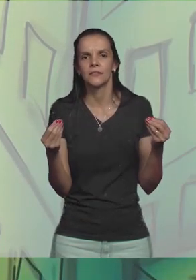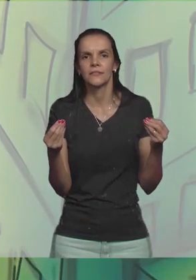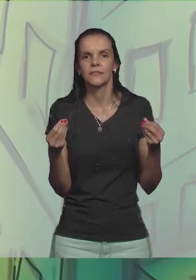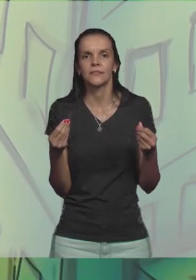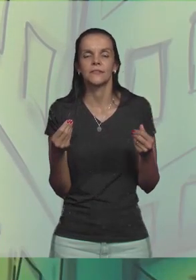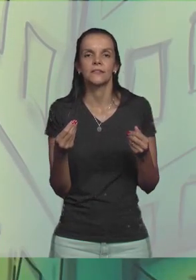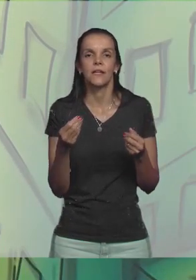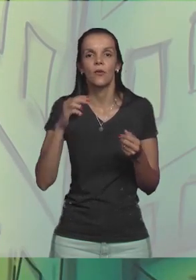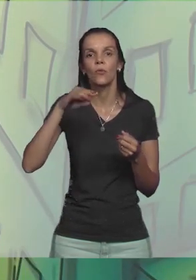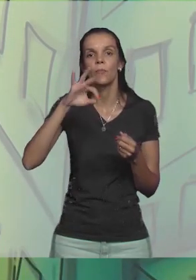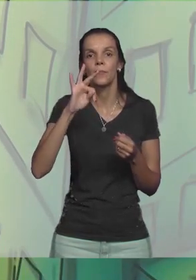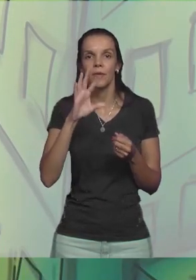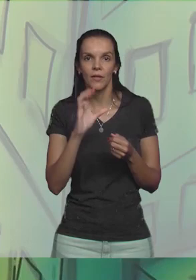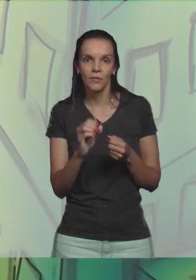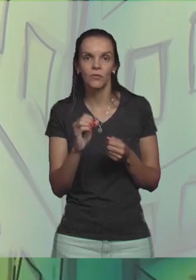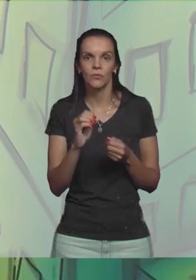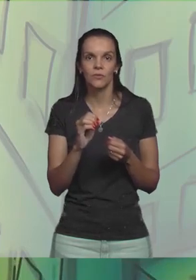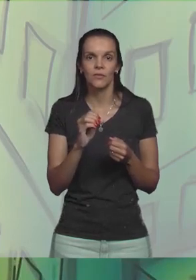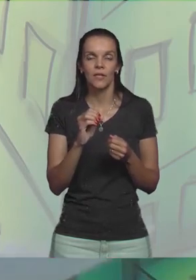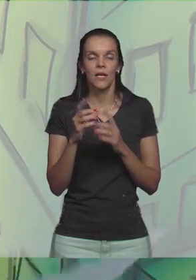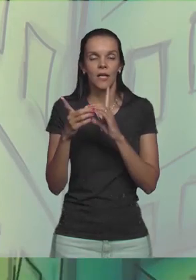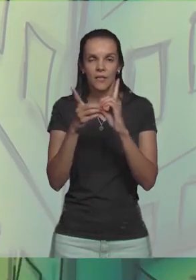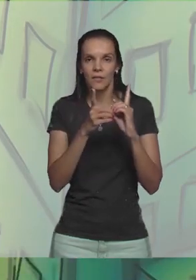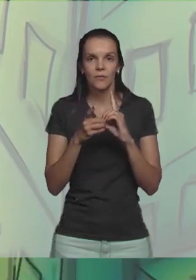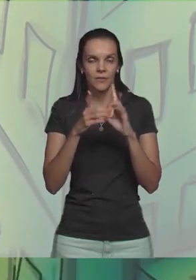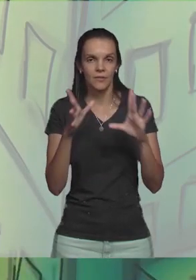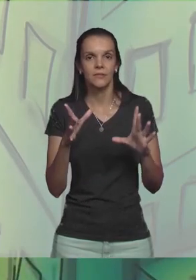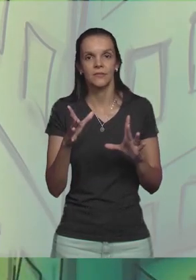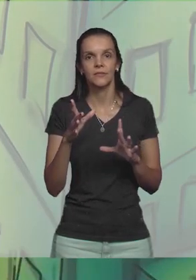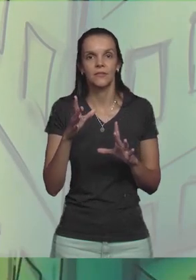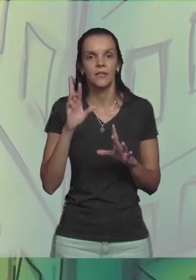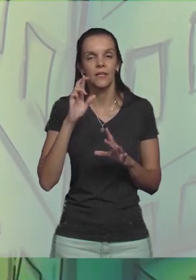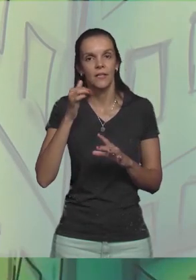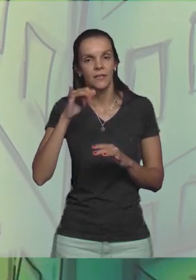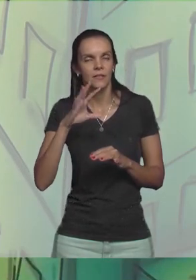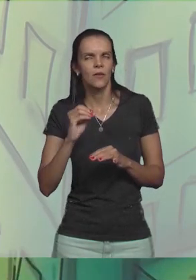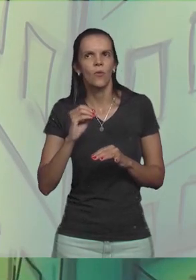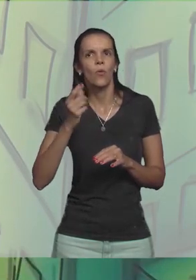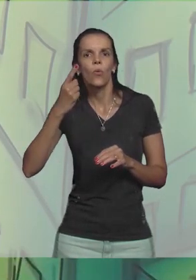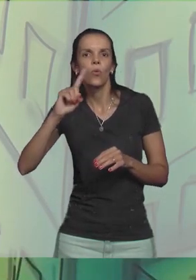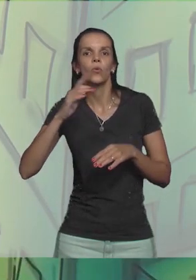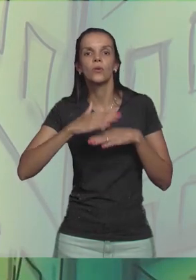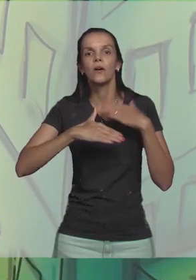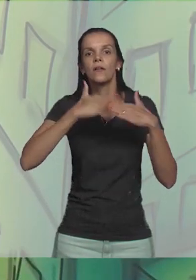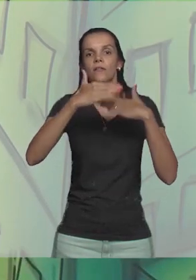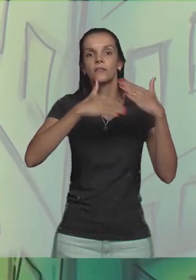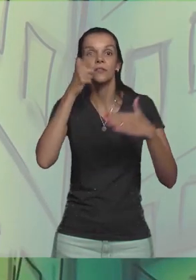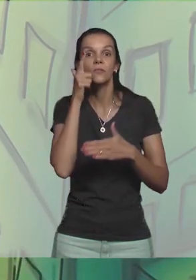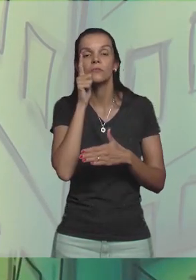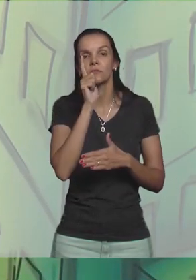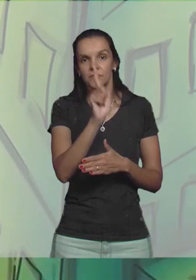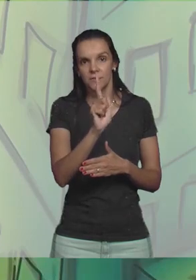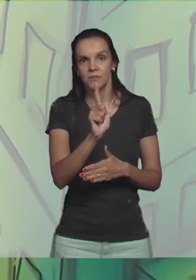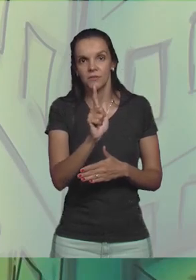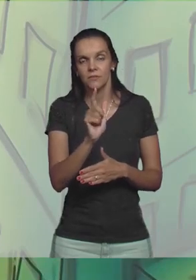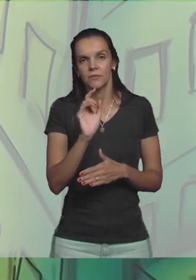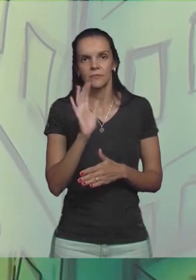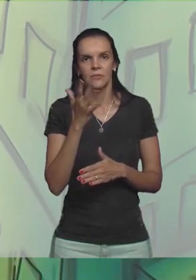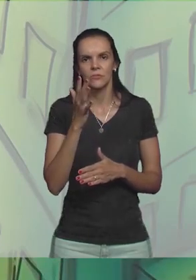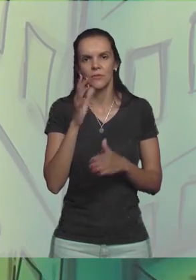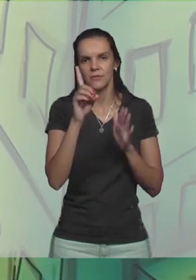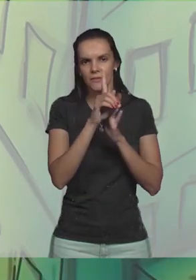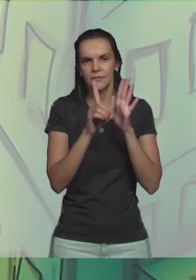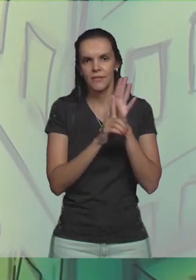democracia racial no Brasil. Que outros avanços, né, o movimento negro conquistou nas